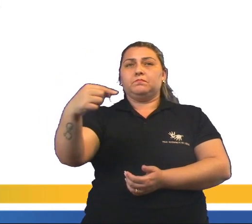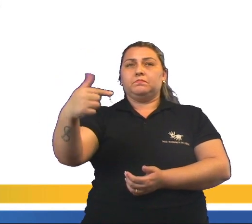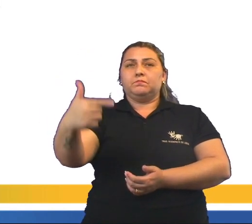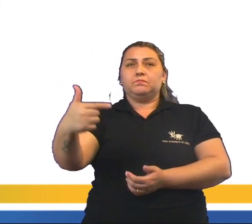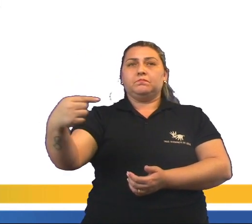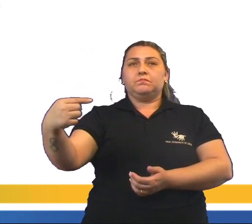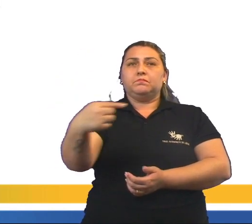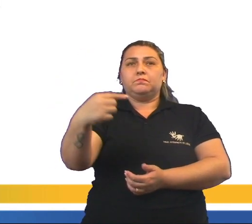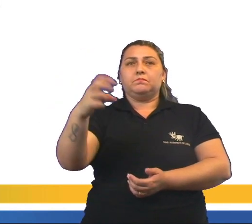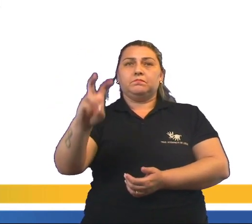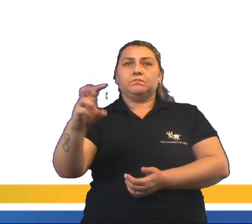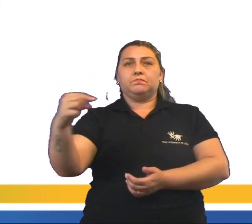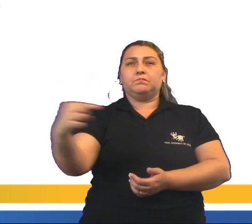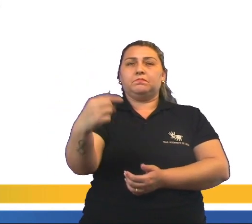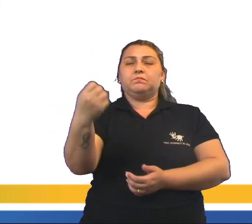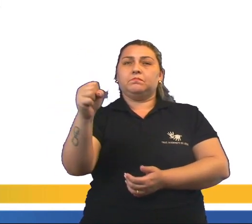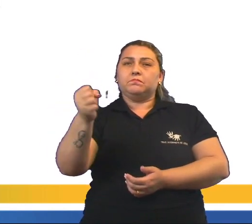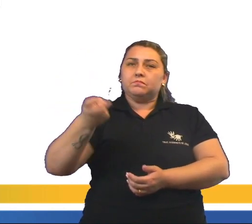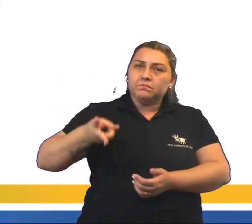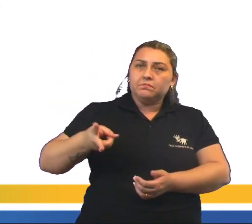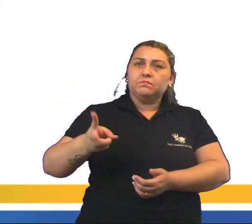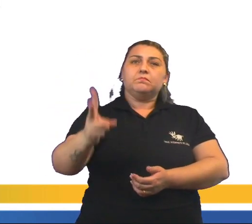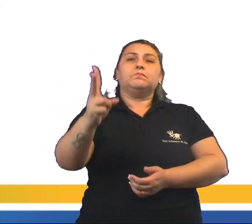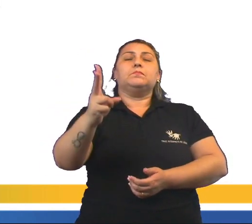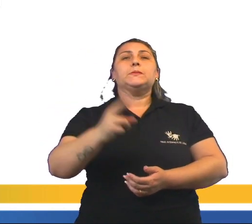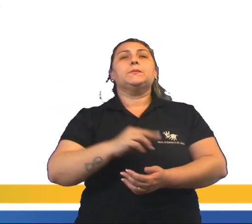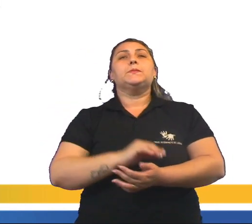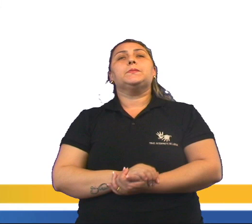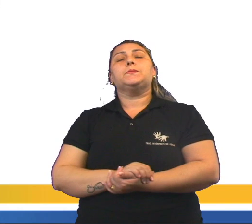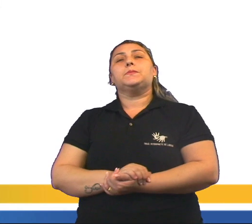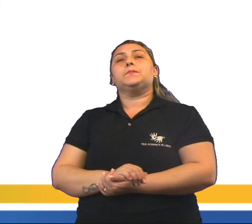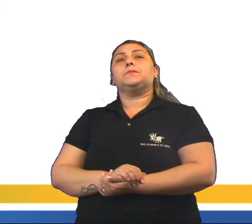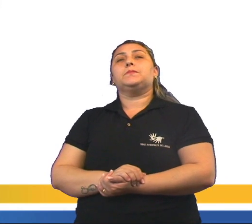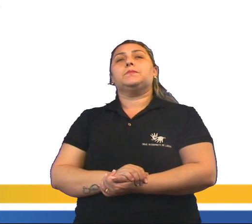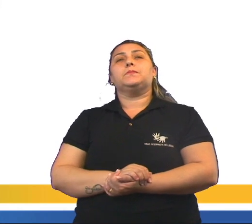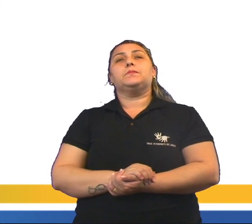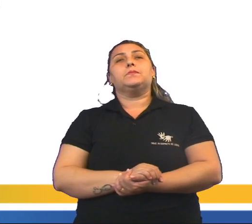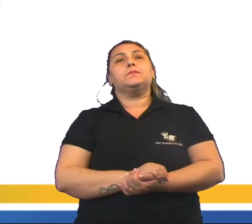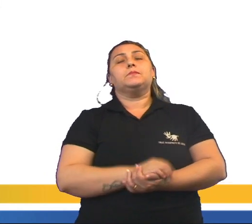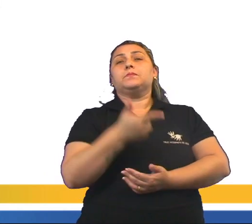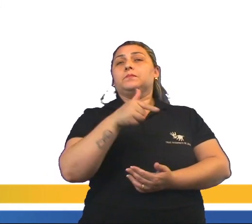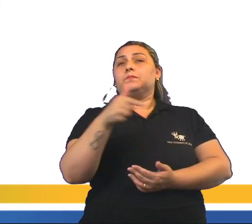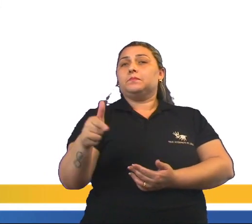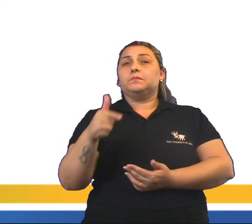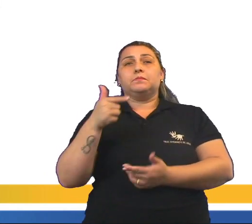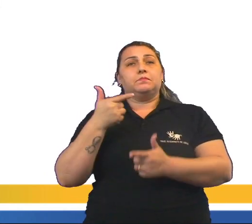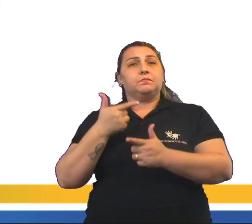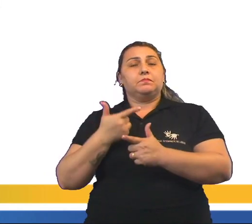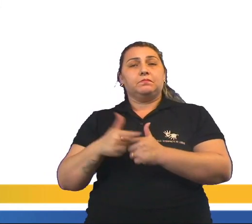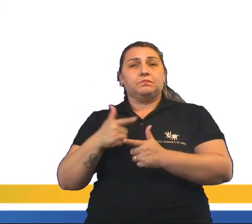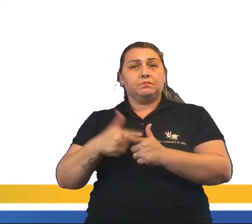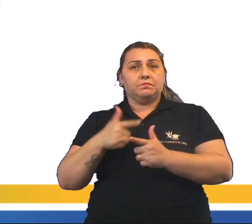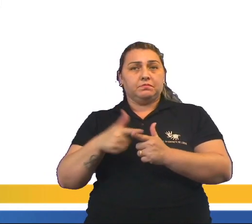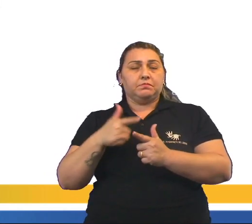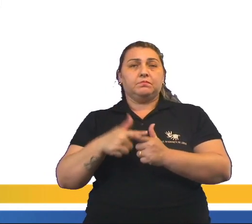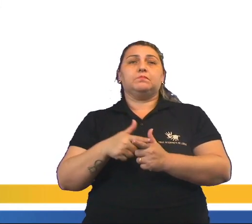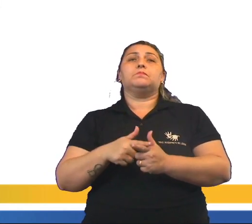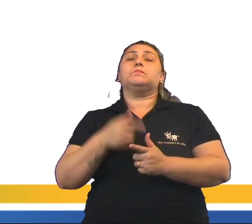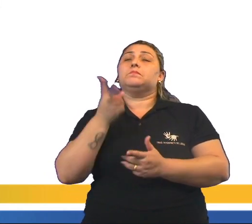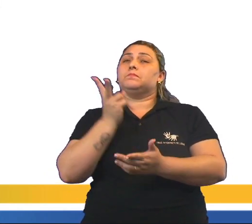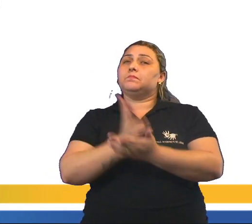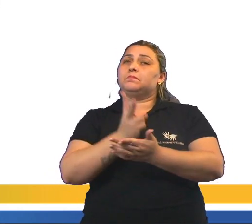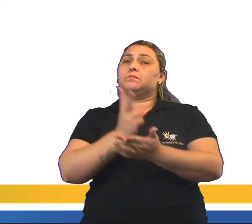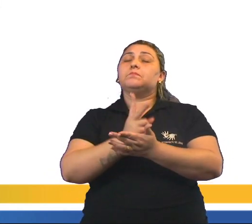10741 - 2 - 5 - 8 e aí por diante então não tem aquele problema tá